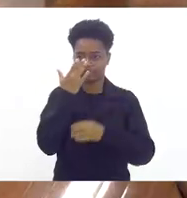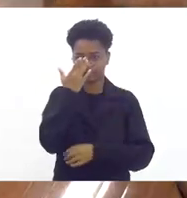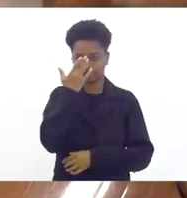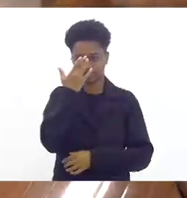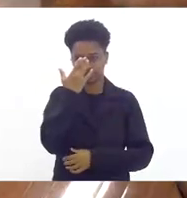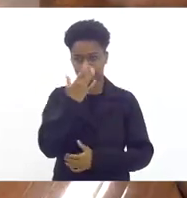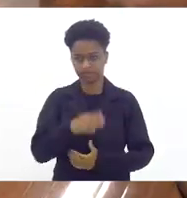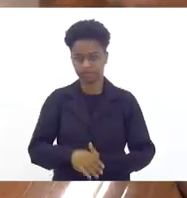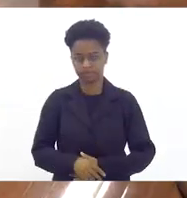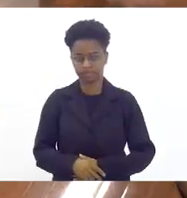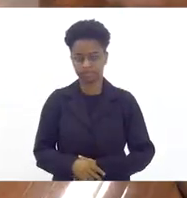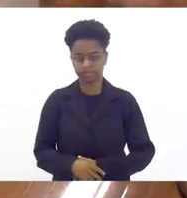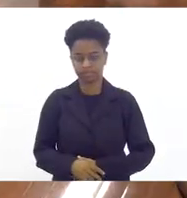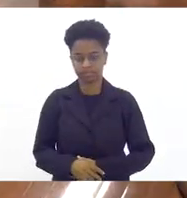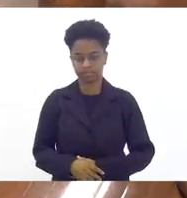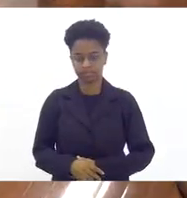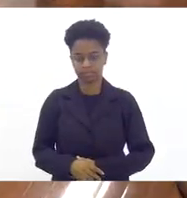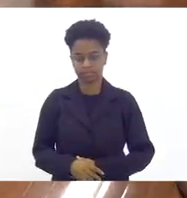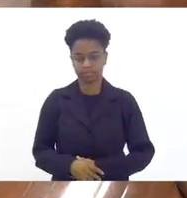Bem,